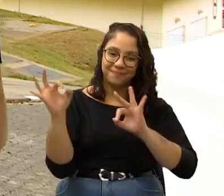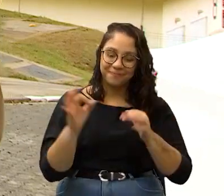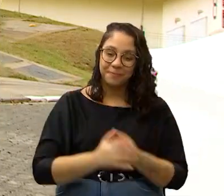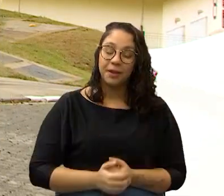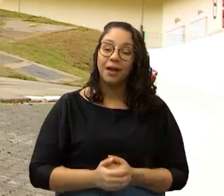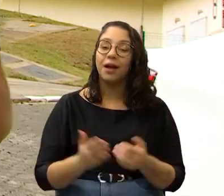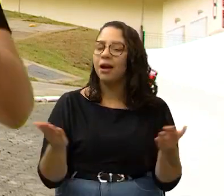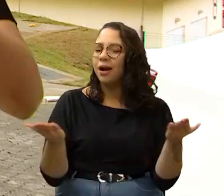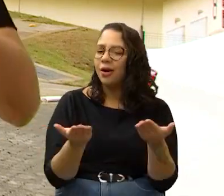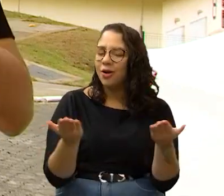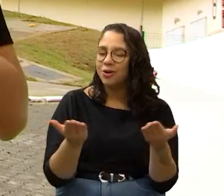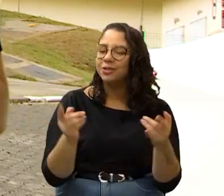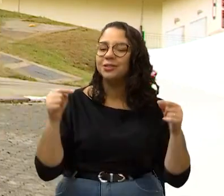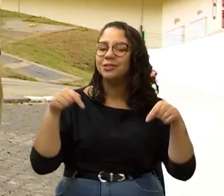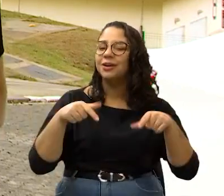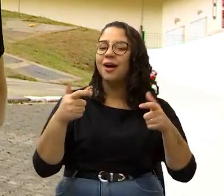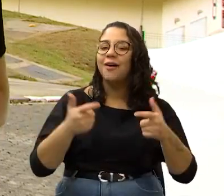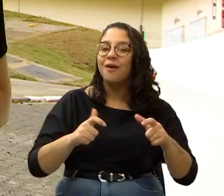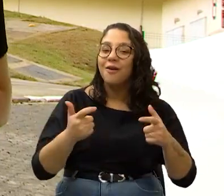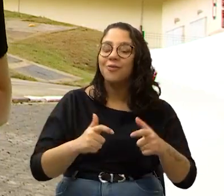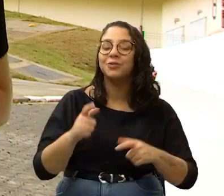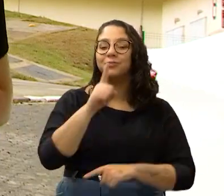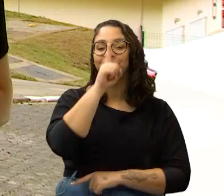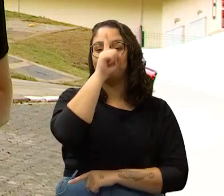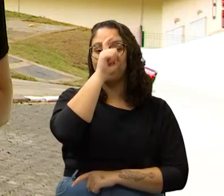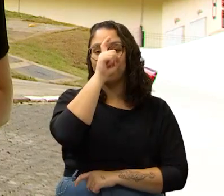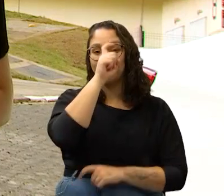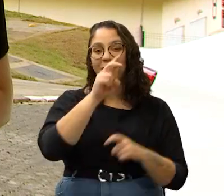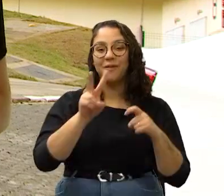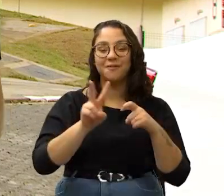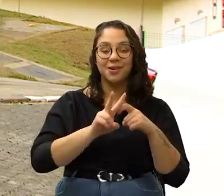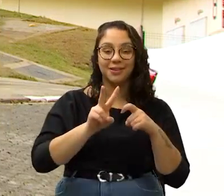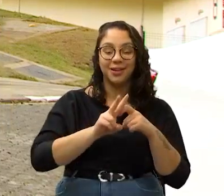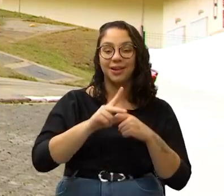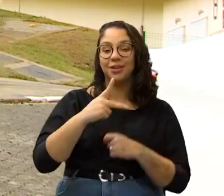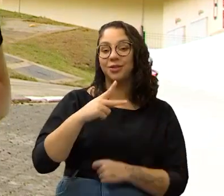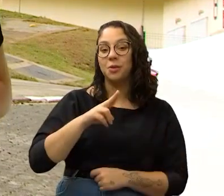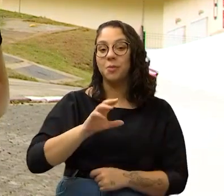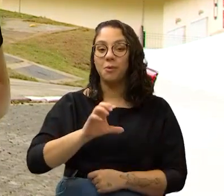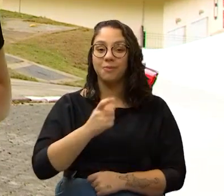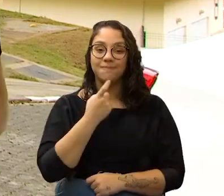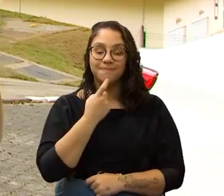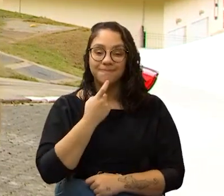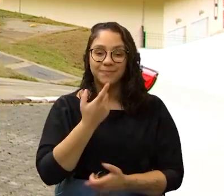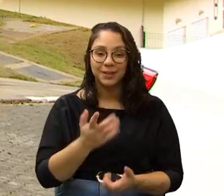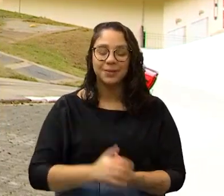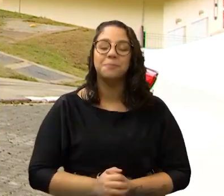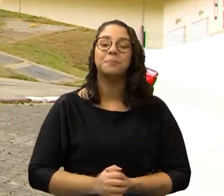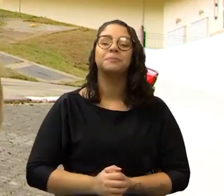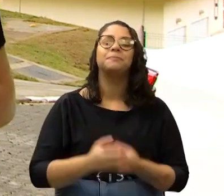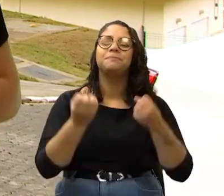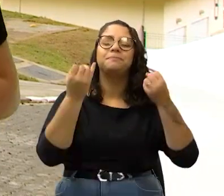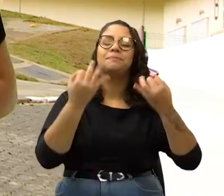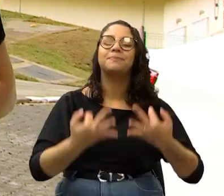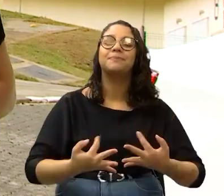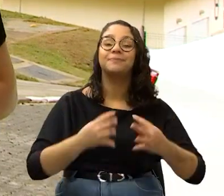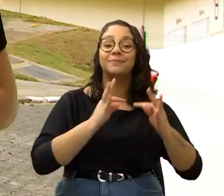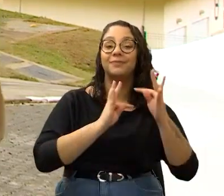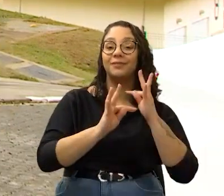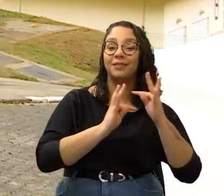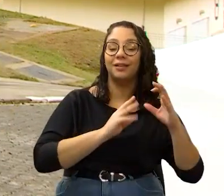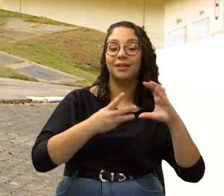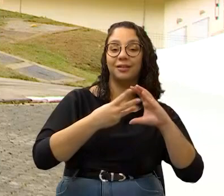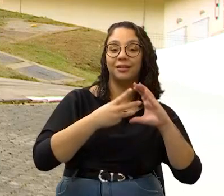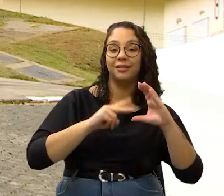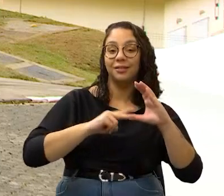audiência. Hoje eu tô aqui diretamente do Hospital Veterinário da PUC de Campinas para falar sobre